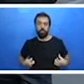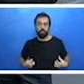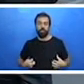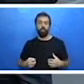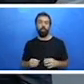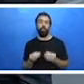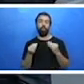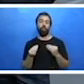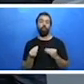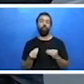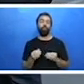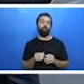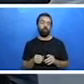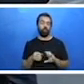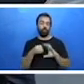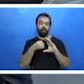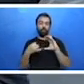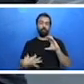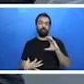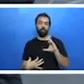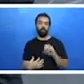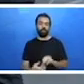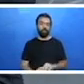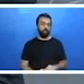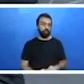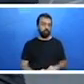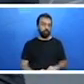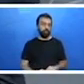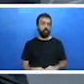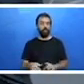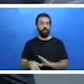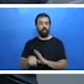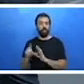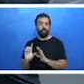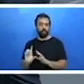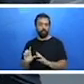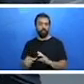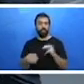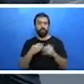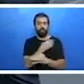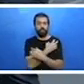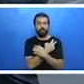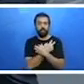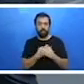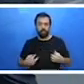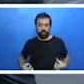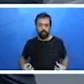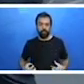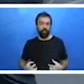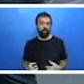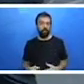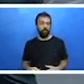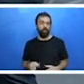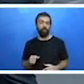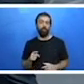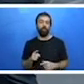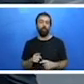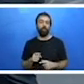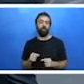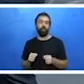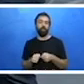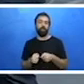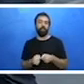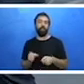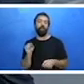como ele era. B. Antes de ser cangaceiro, o que ele fazia? Professora, conta isso aqui?